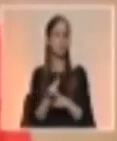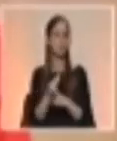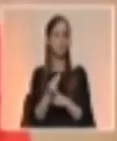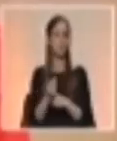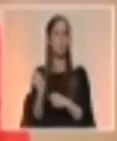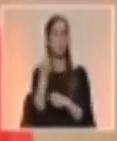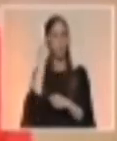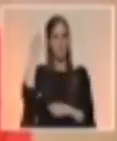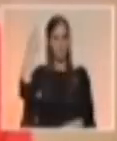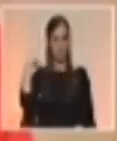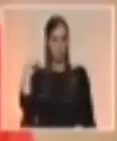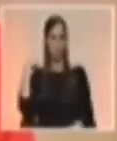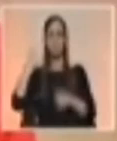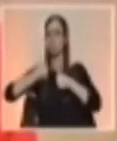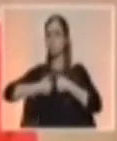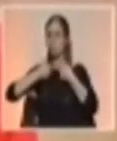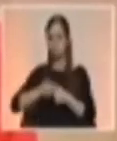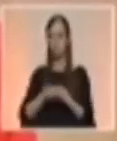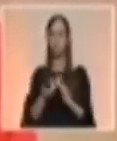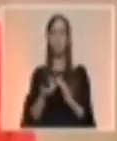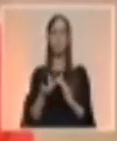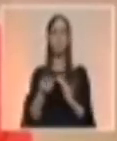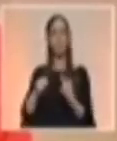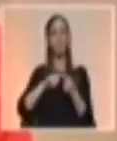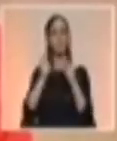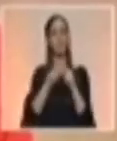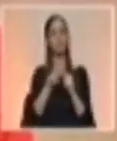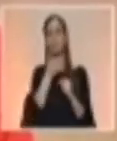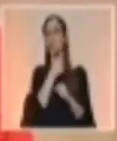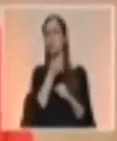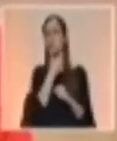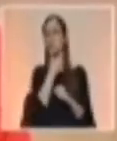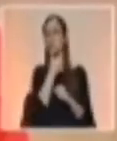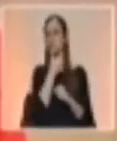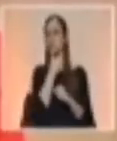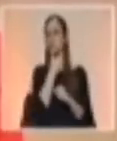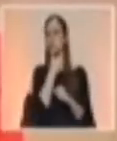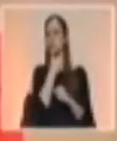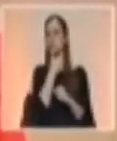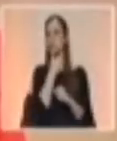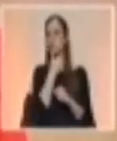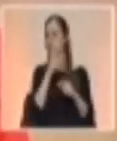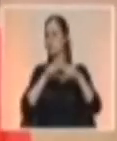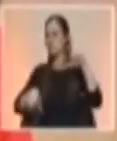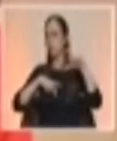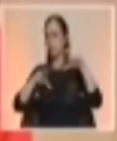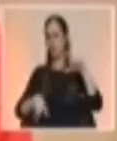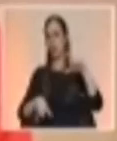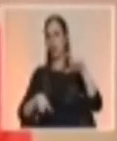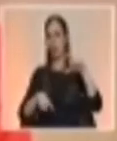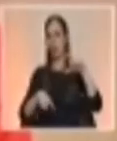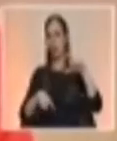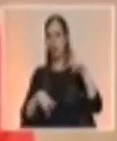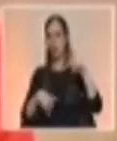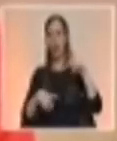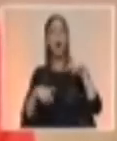ano passado, correu muito bem, e este ano resolvemos estender a todo o país, vamos ter o regime residencial. Ah, o regime...